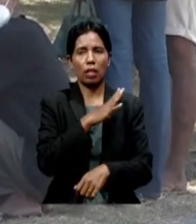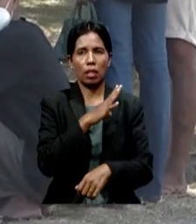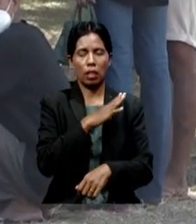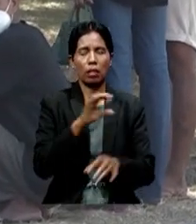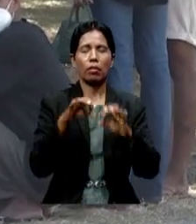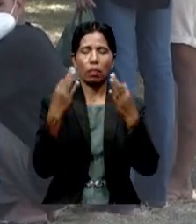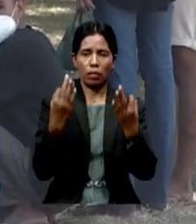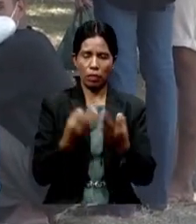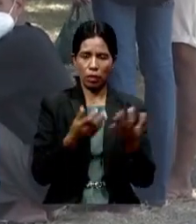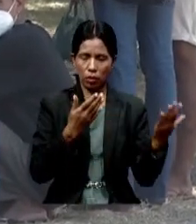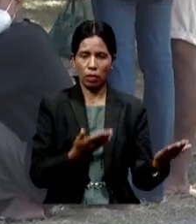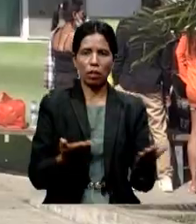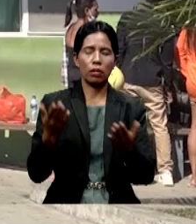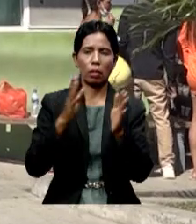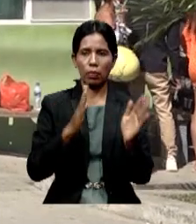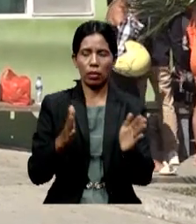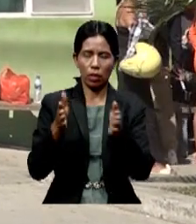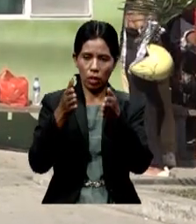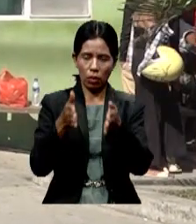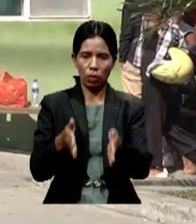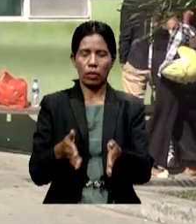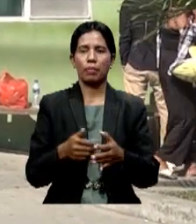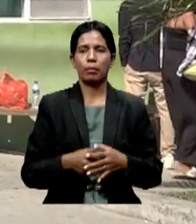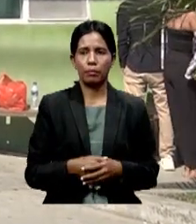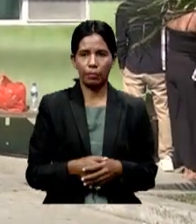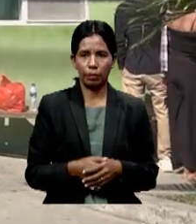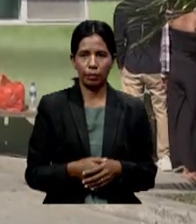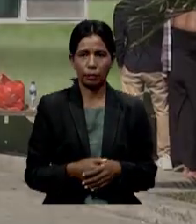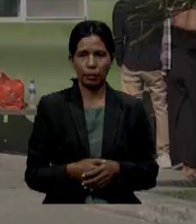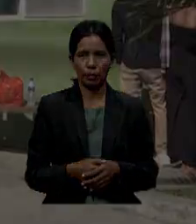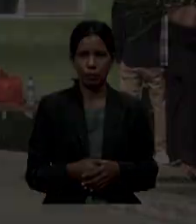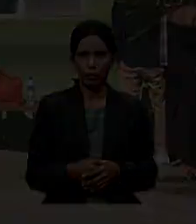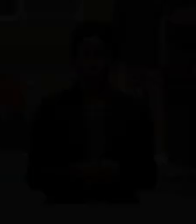familia hodi lori bahala proceso fúnebre. Marito da Costa, Zefriano Oki, GMN.